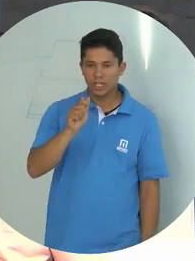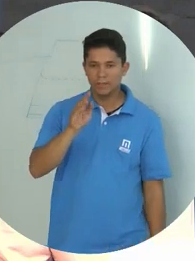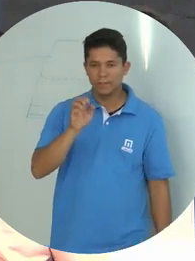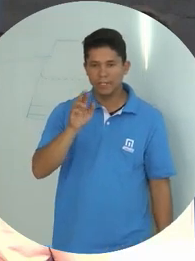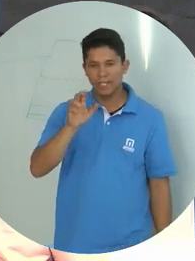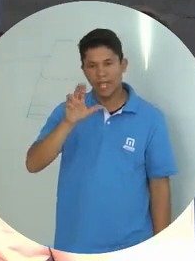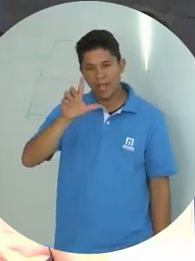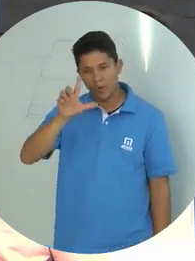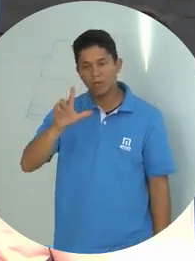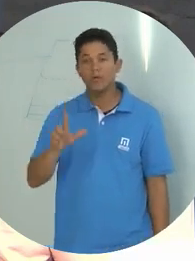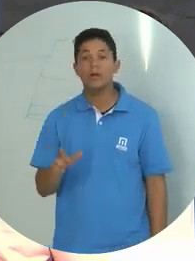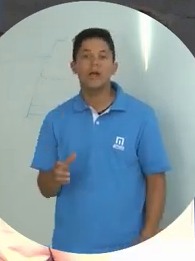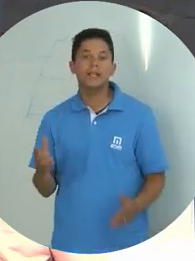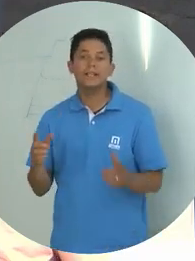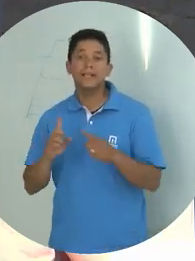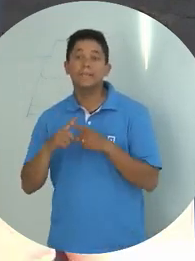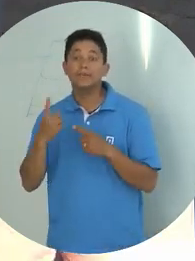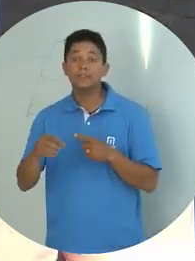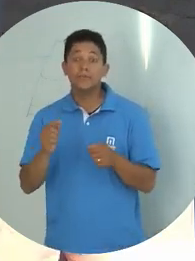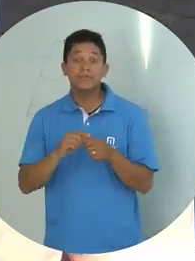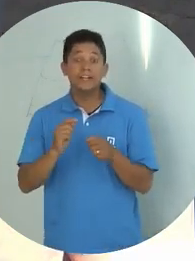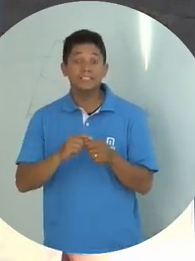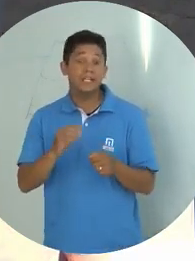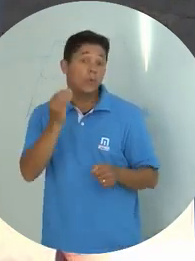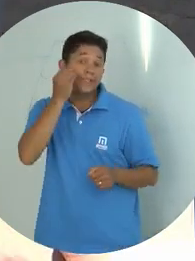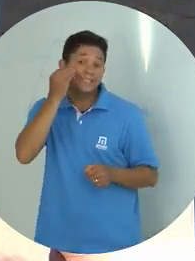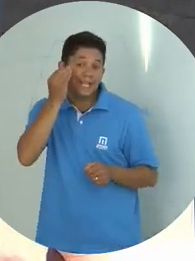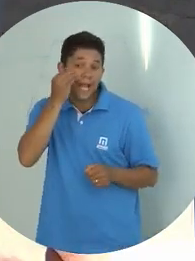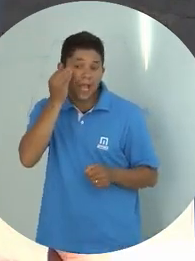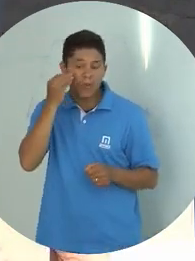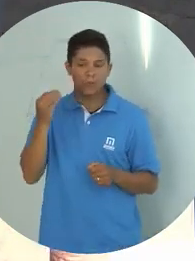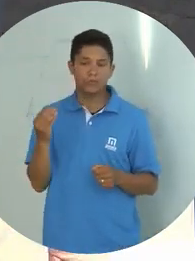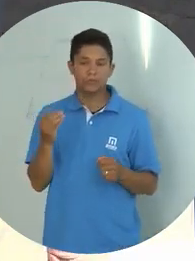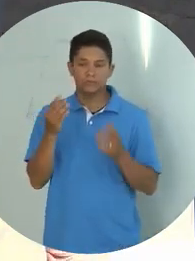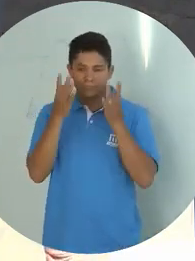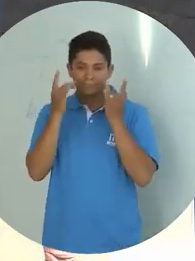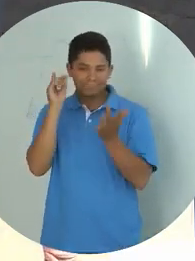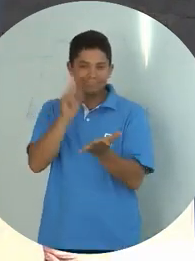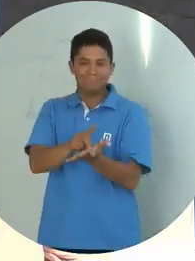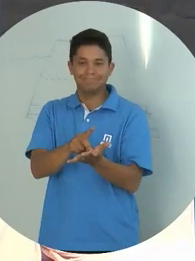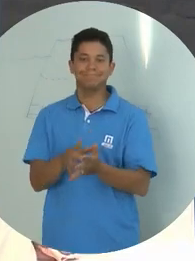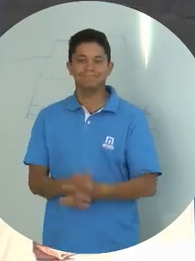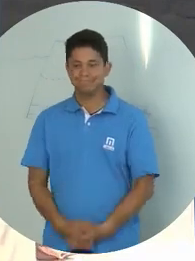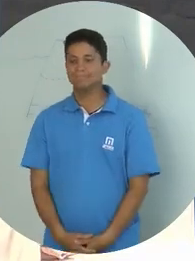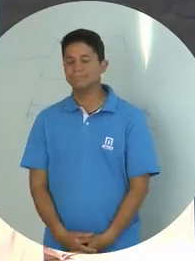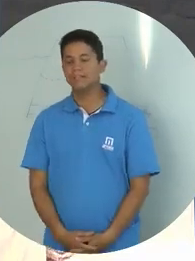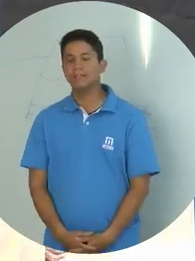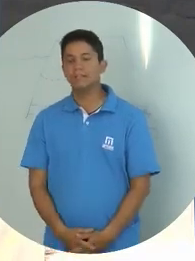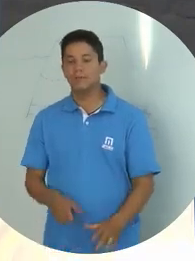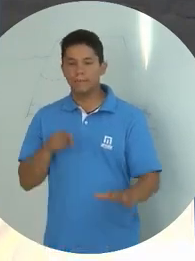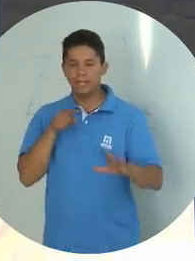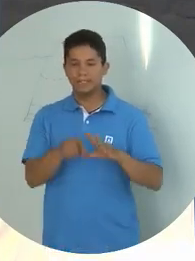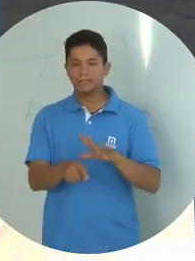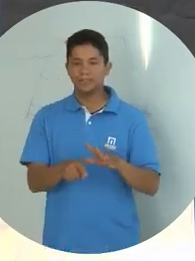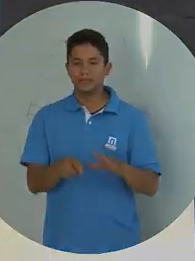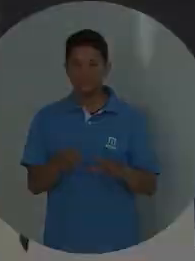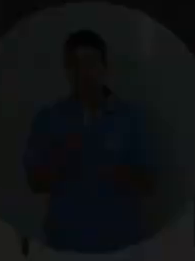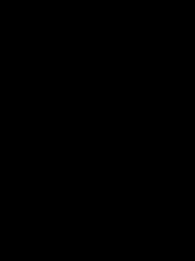ensaio real aí no nosso galpão com injeção de resina em ambiente granular.